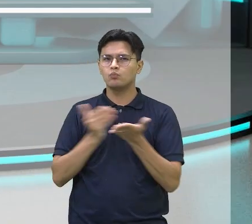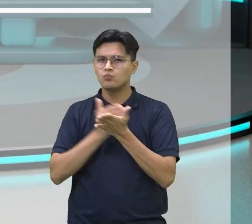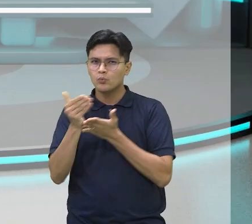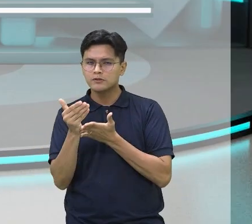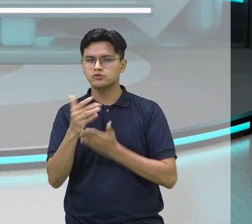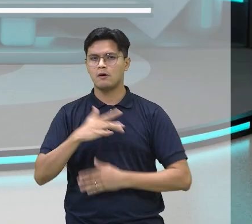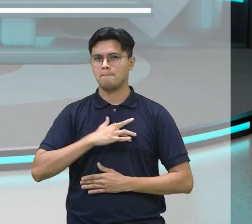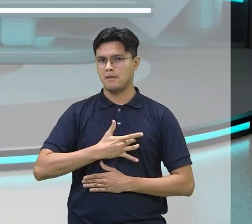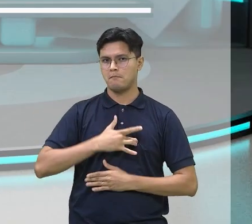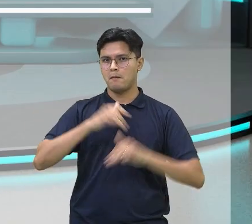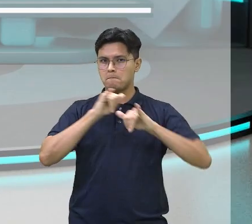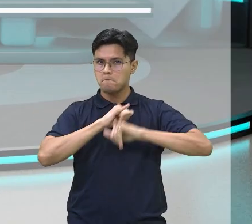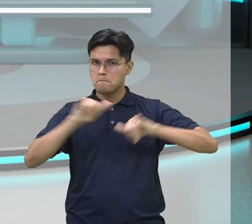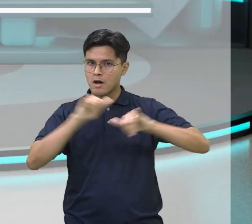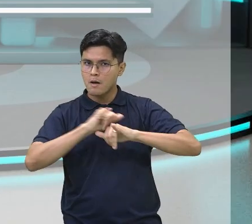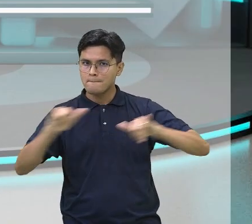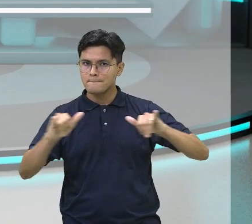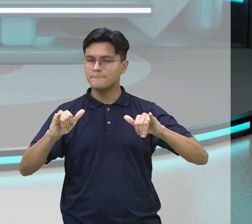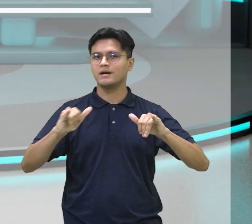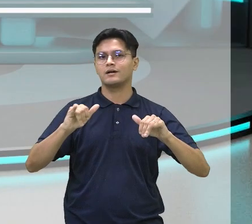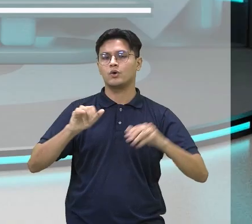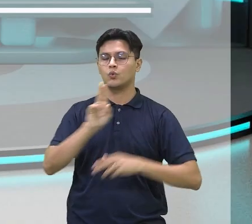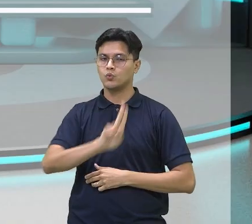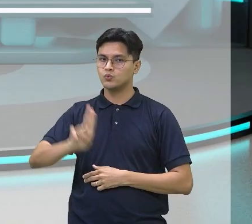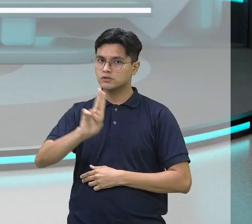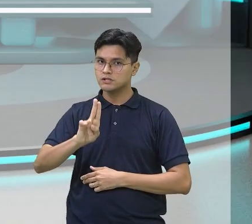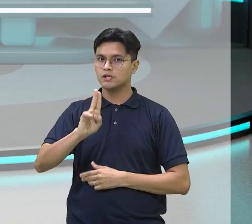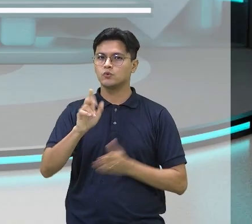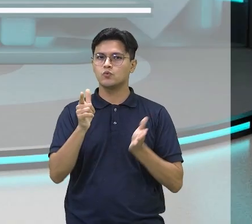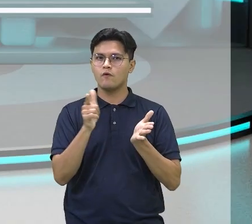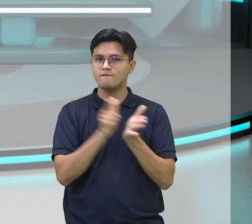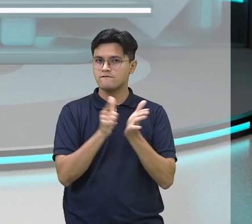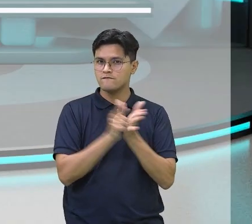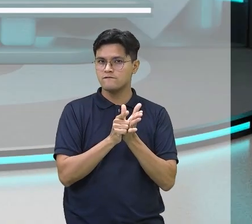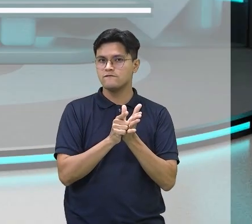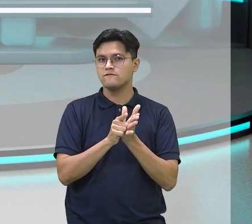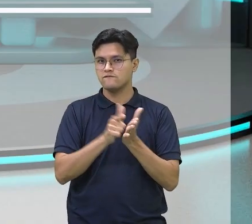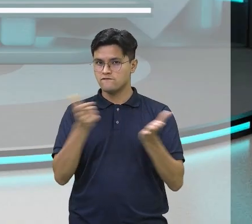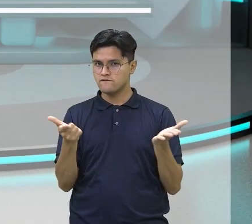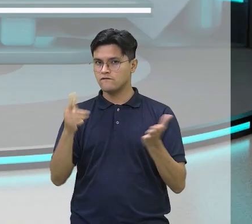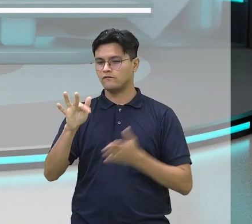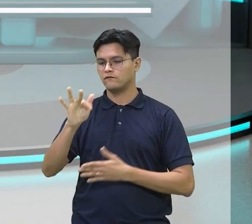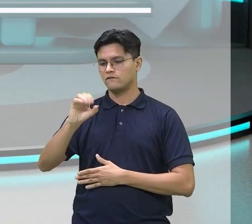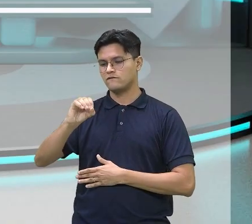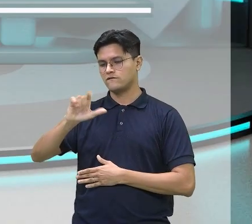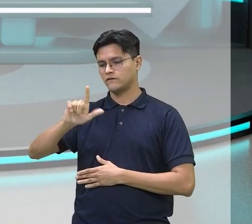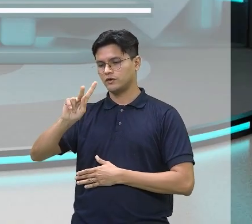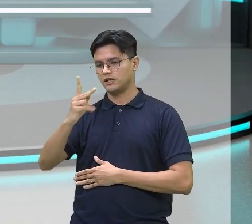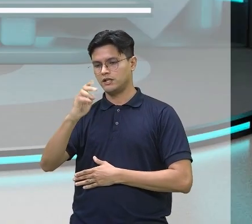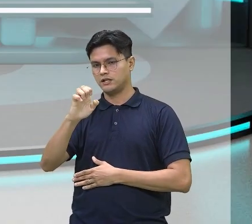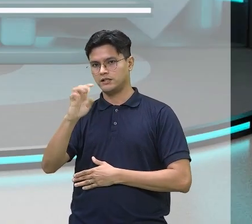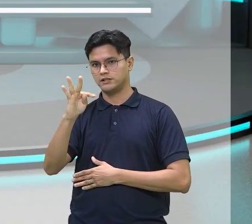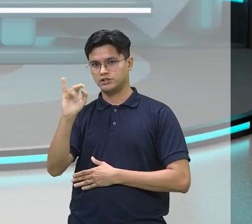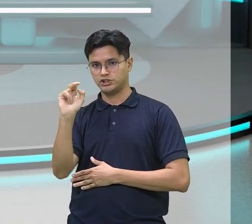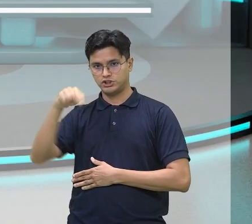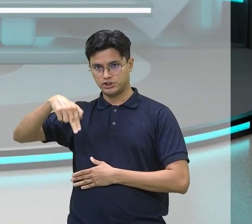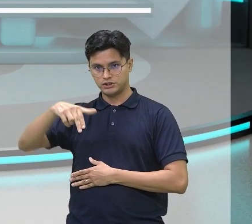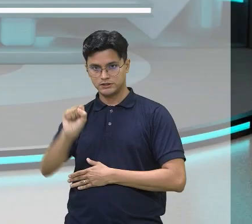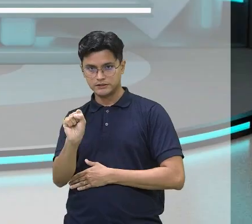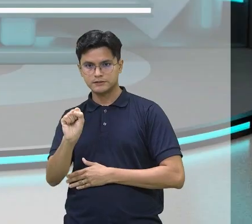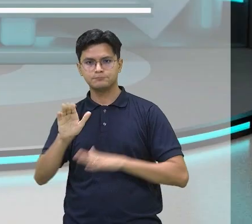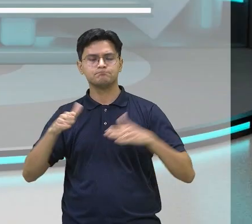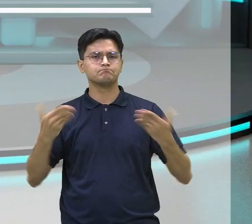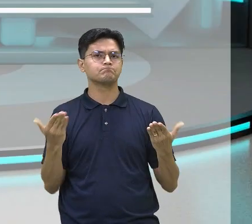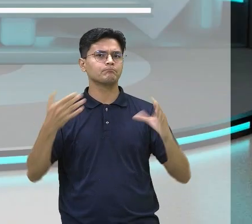Como vocês viram na primeira geração, tá? Muito bem, então quais são as características? Vamos frisar aqui